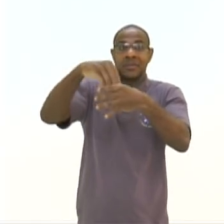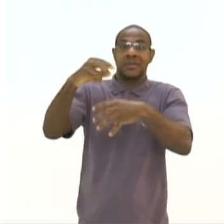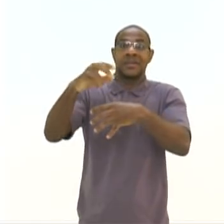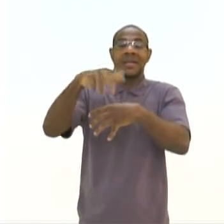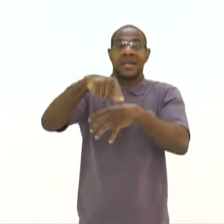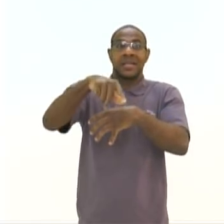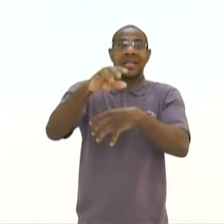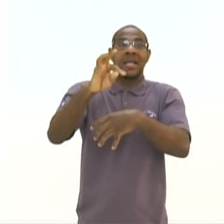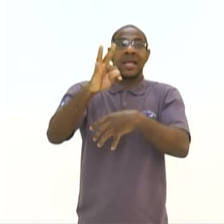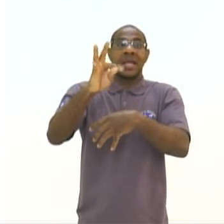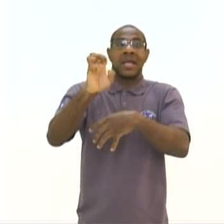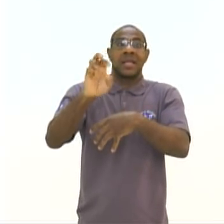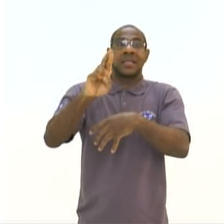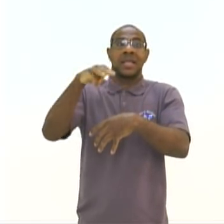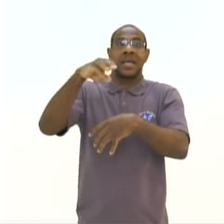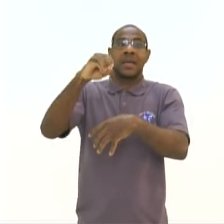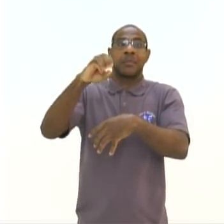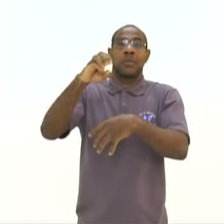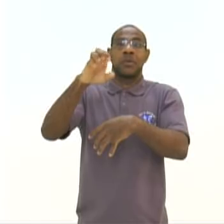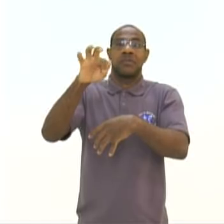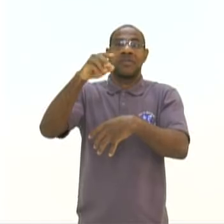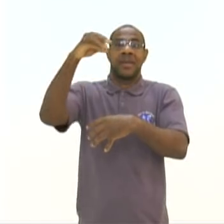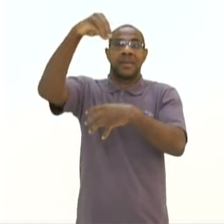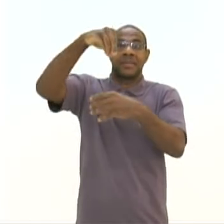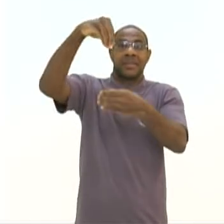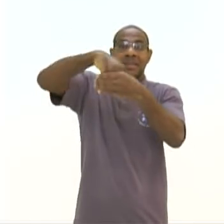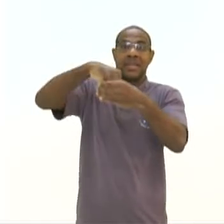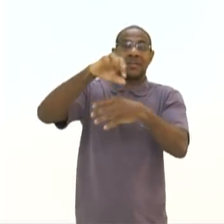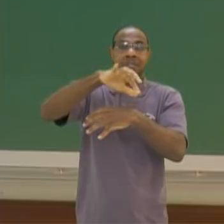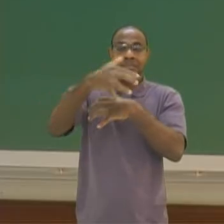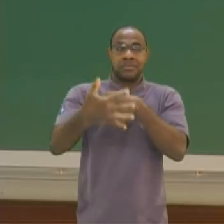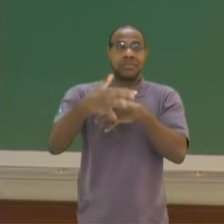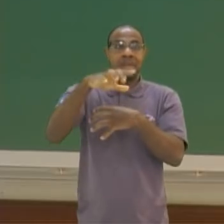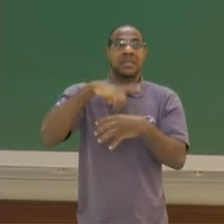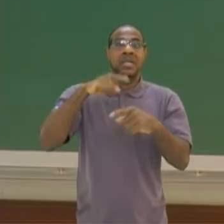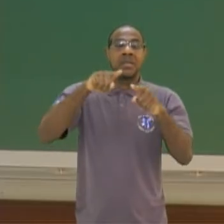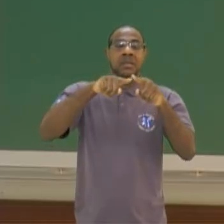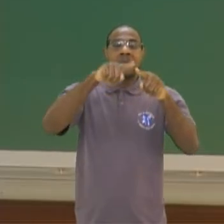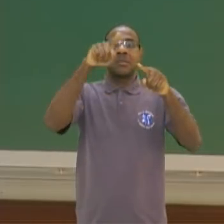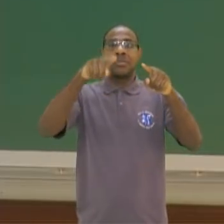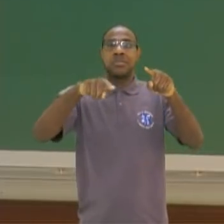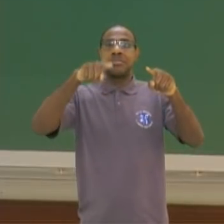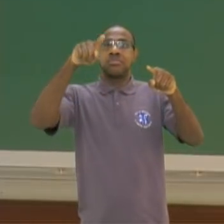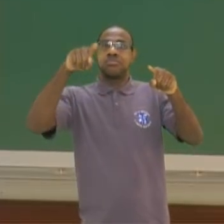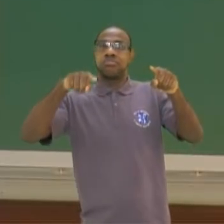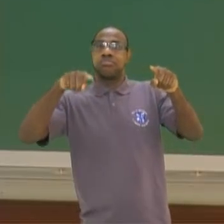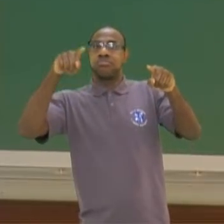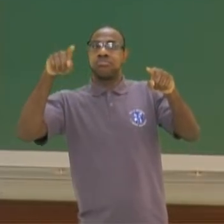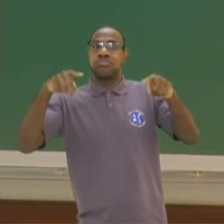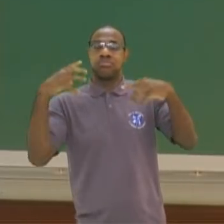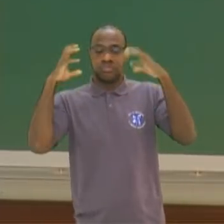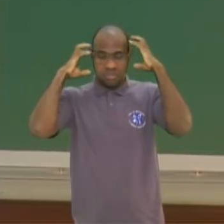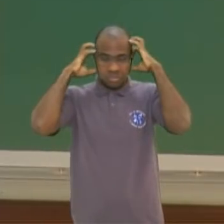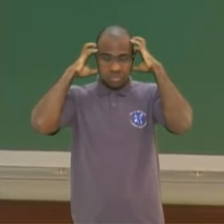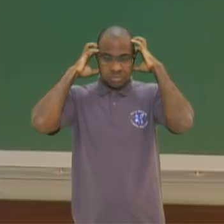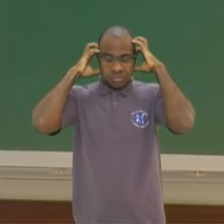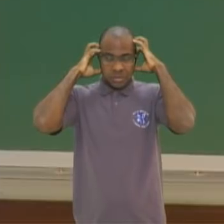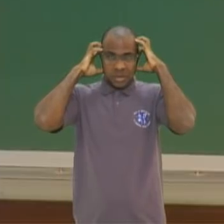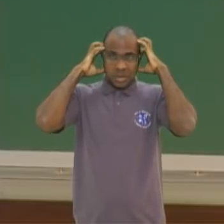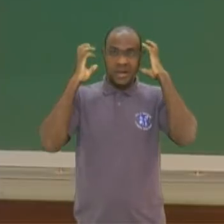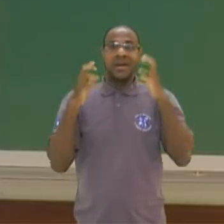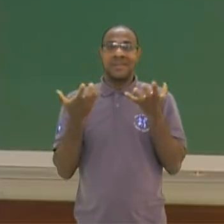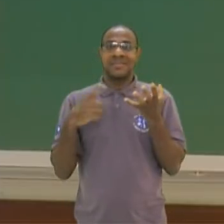sabiam que nessa região ocorre a propagação de ondas de rádio? Esse rádio que a gente ouve as